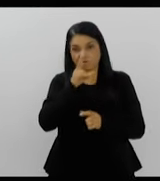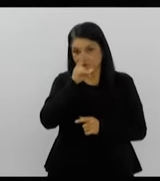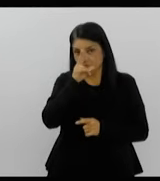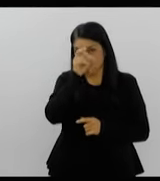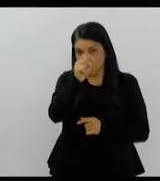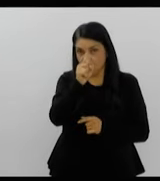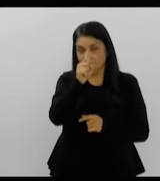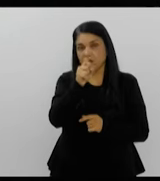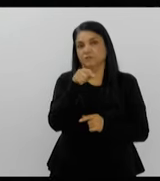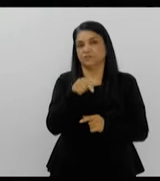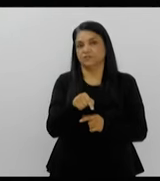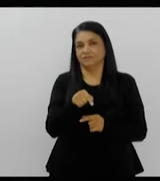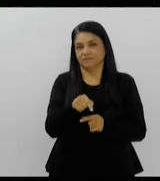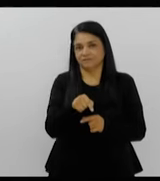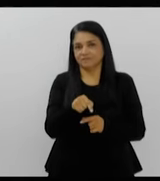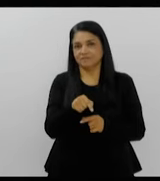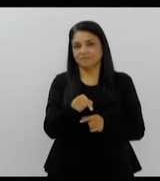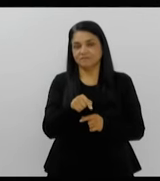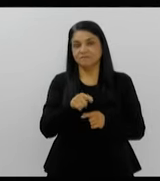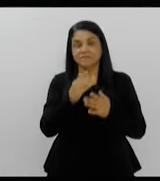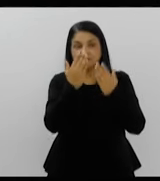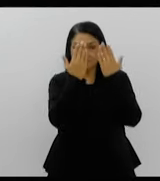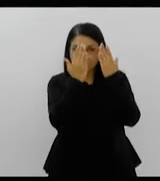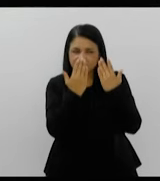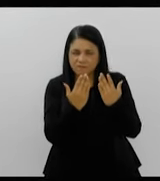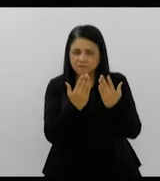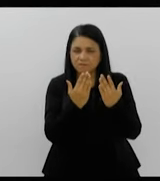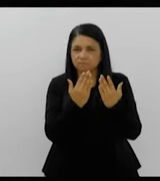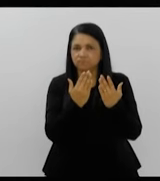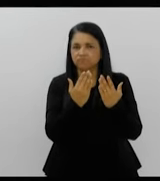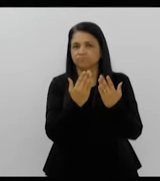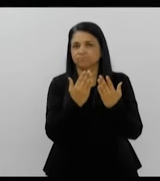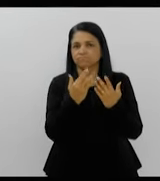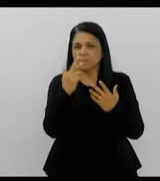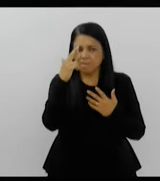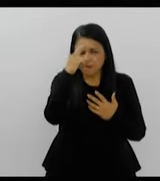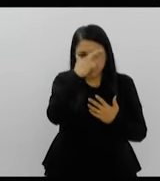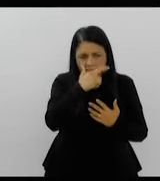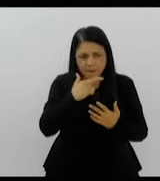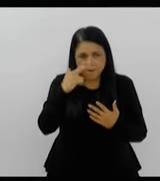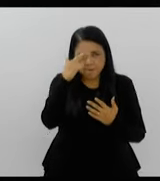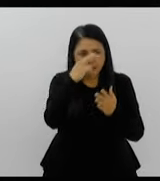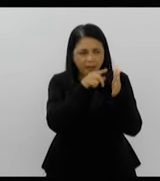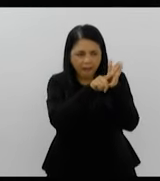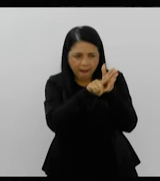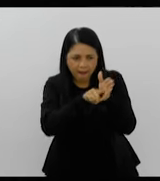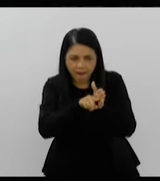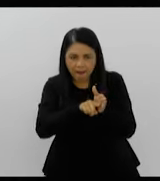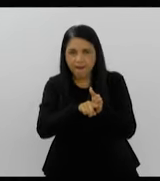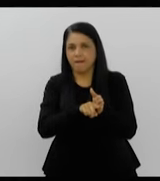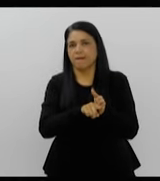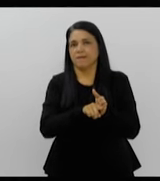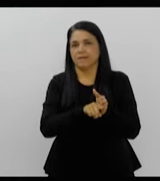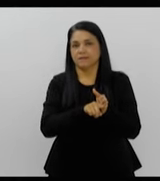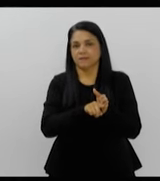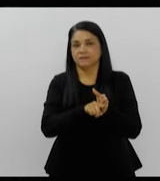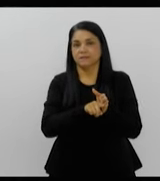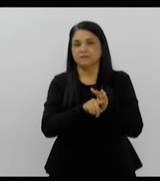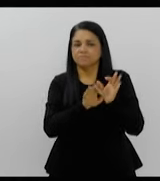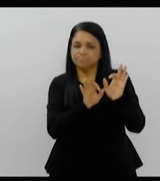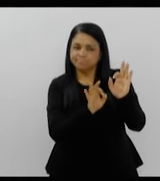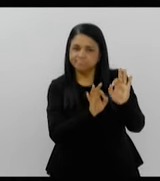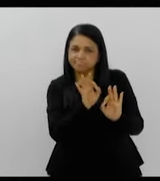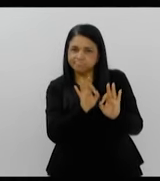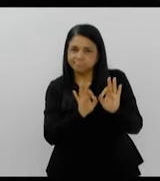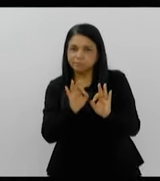gás atual, uma avaliação rigorosa desta outorga e a formulação